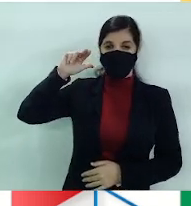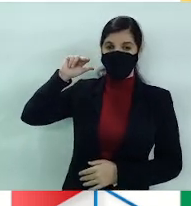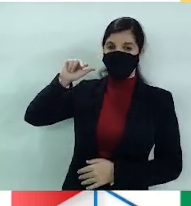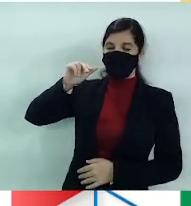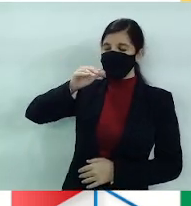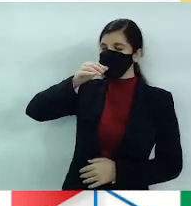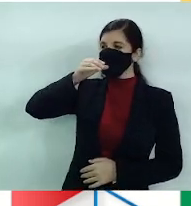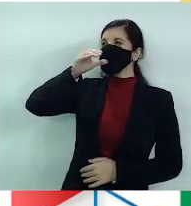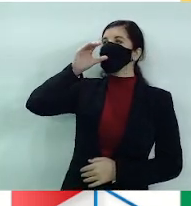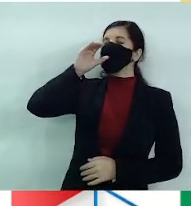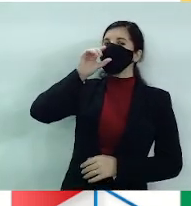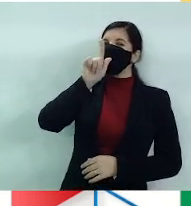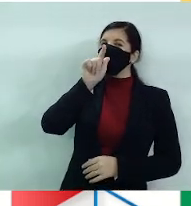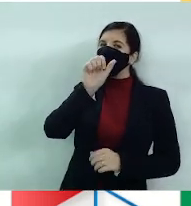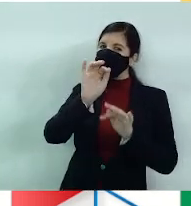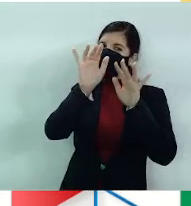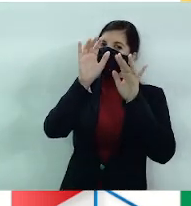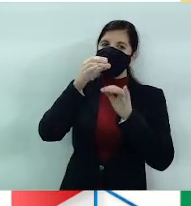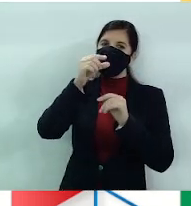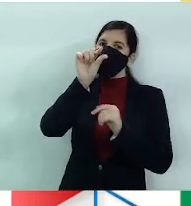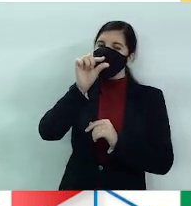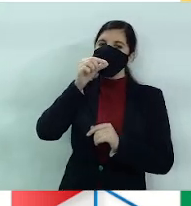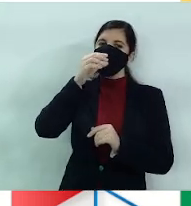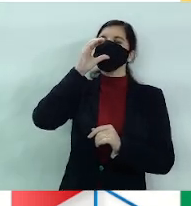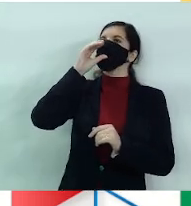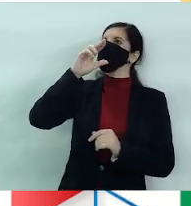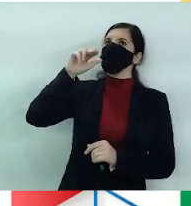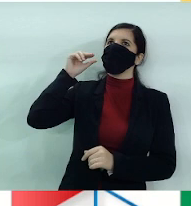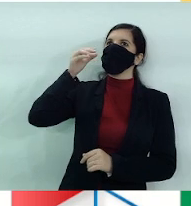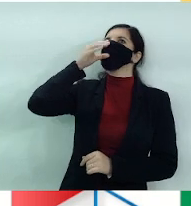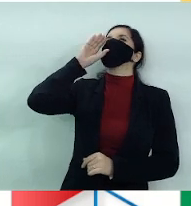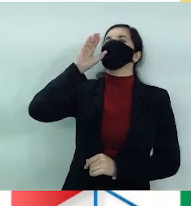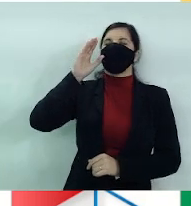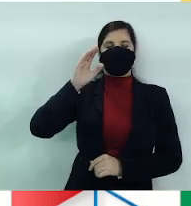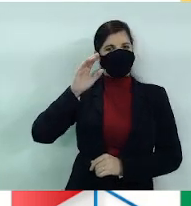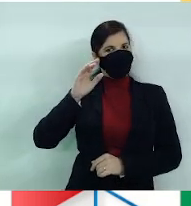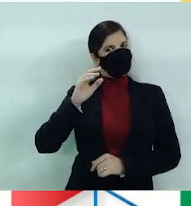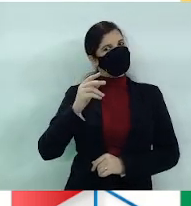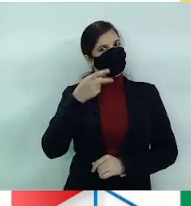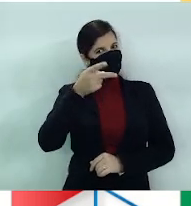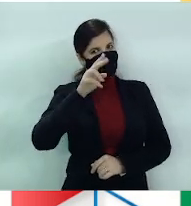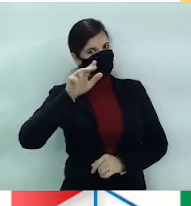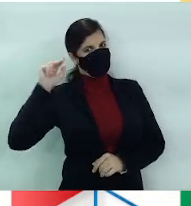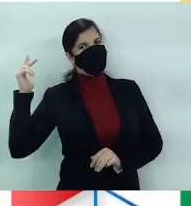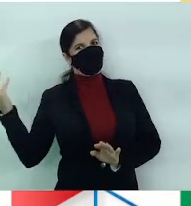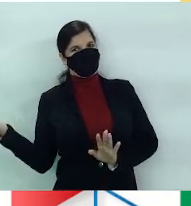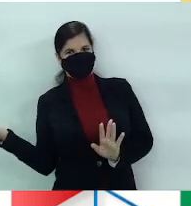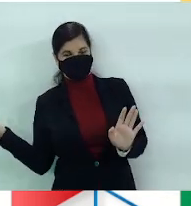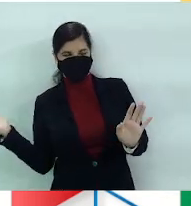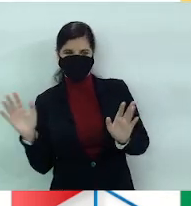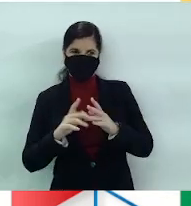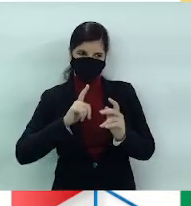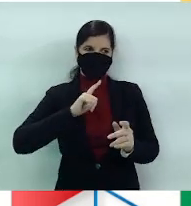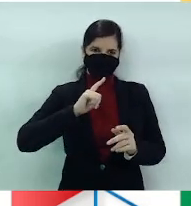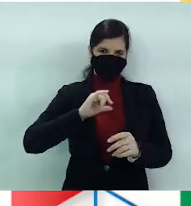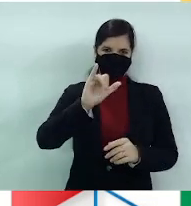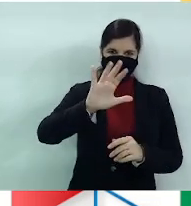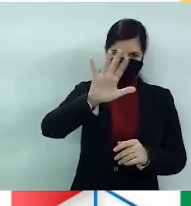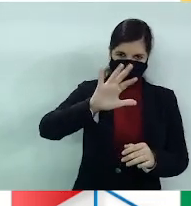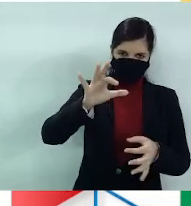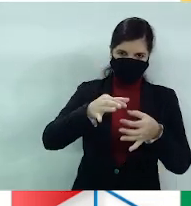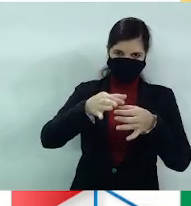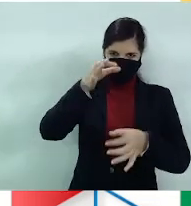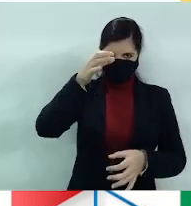levemente gaseificada, não beberei. E aí tem a imagem da garrafa aí do produto, da